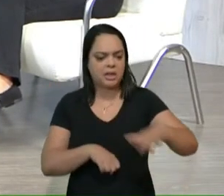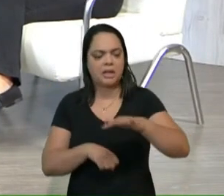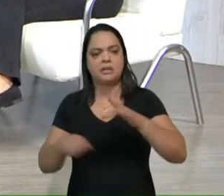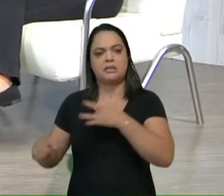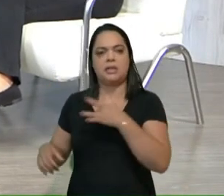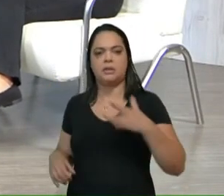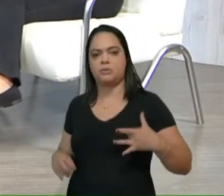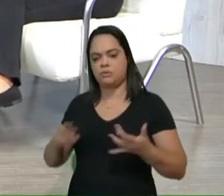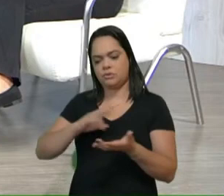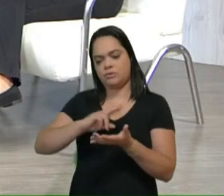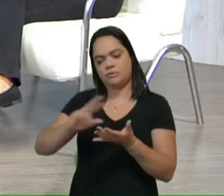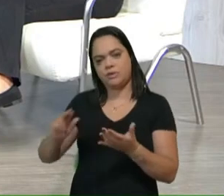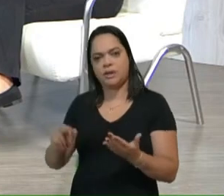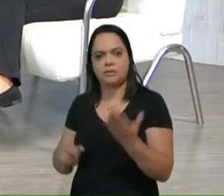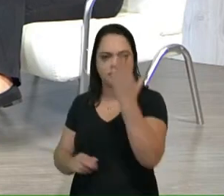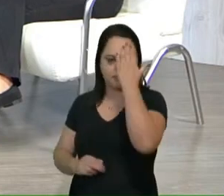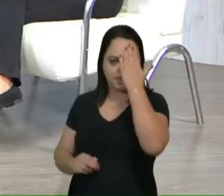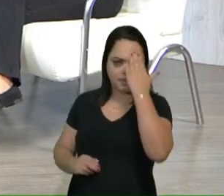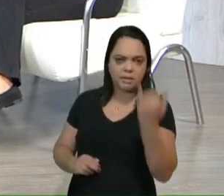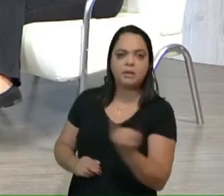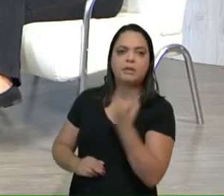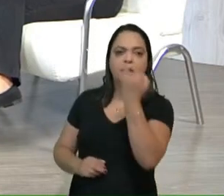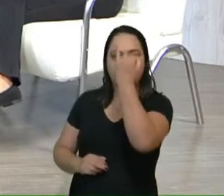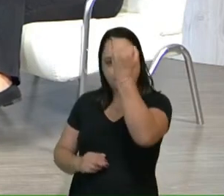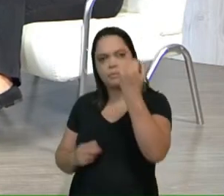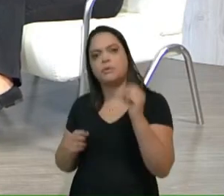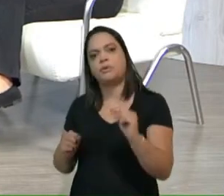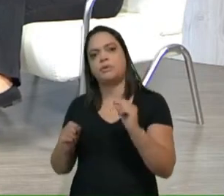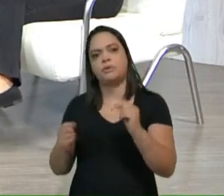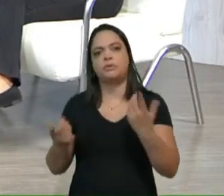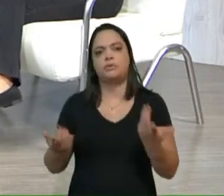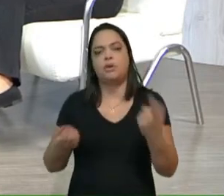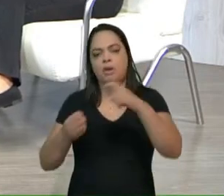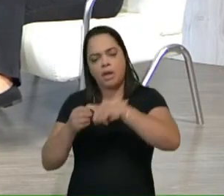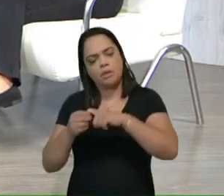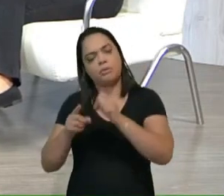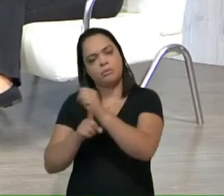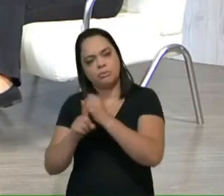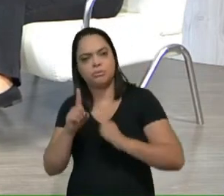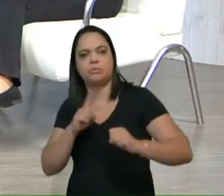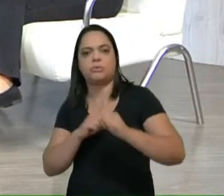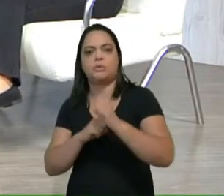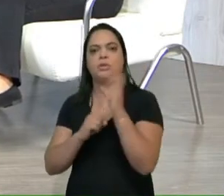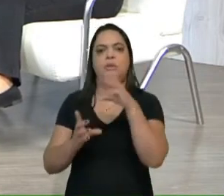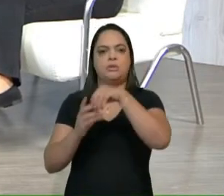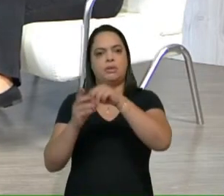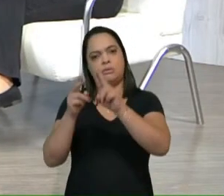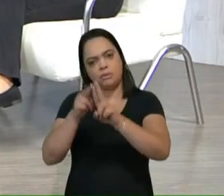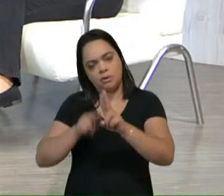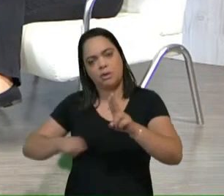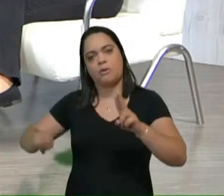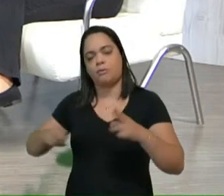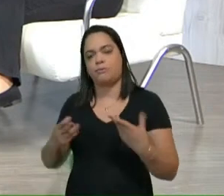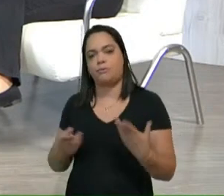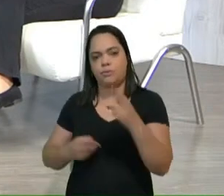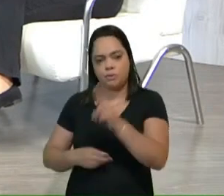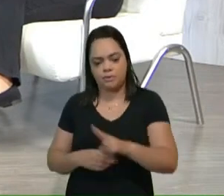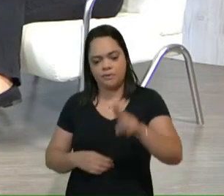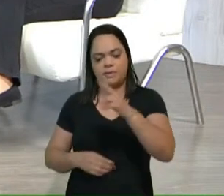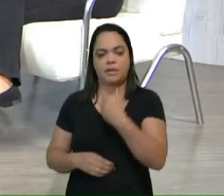entendendo que é importante a gente dar esse retorno social né dentro de uma universidade pública de uma forma